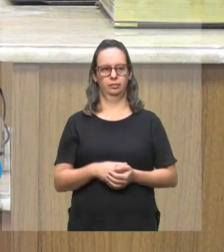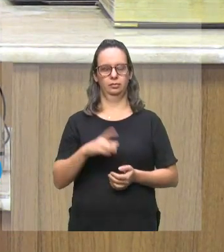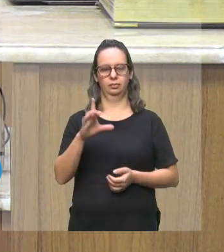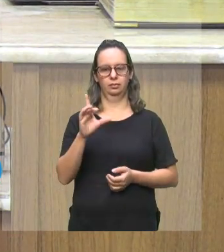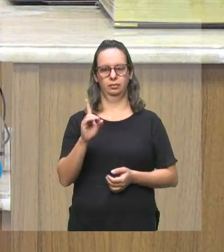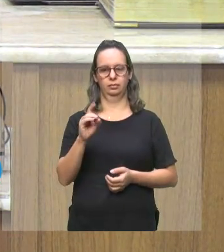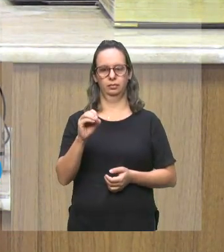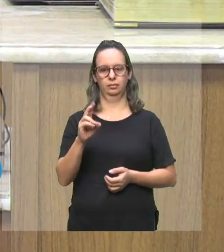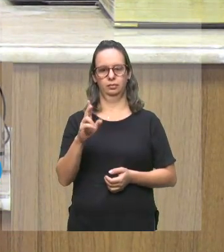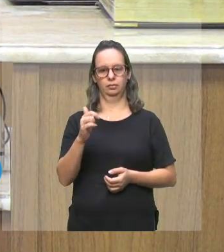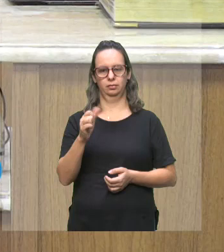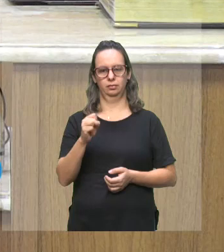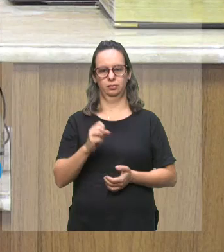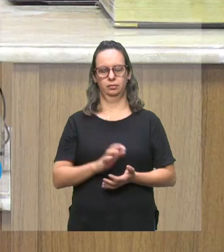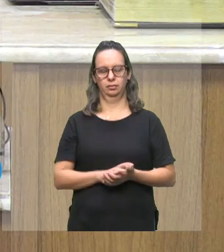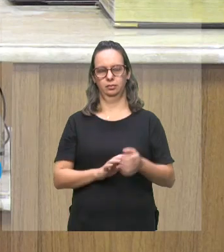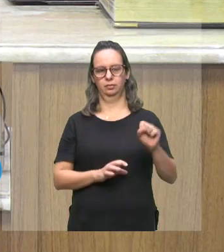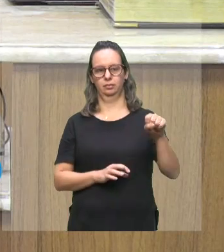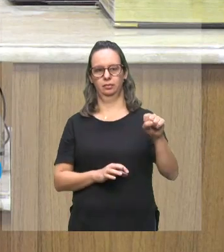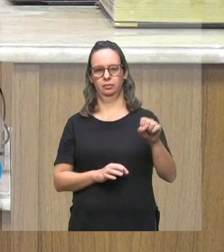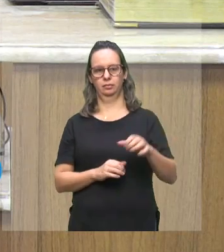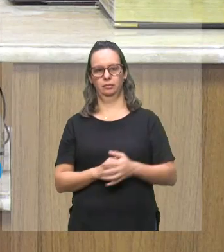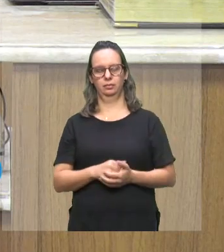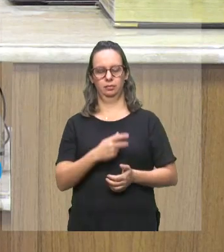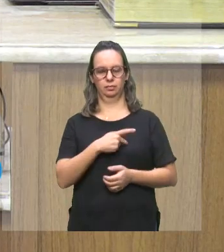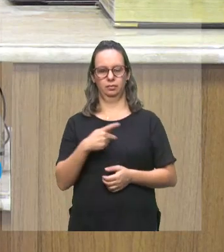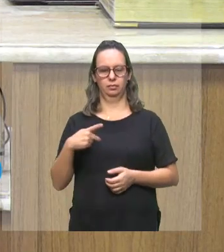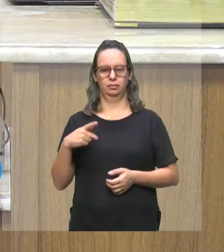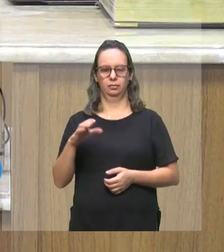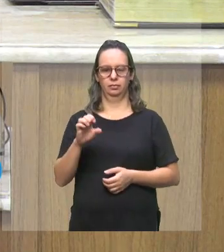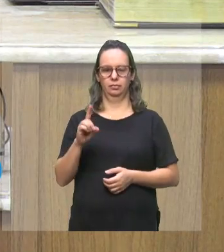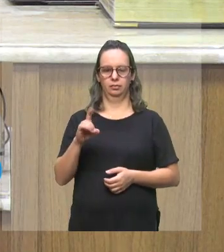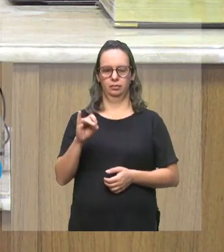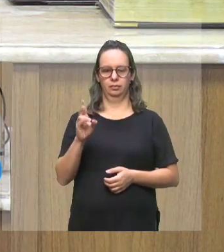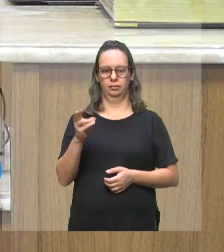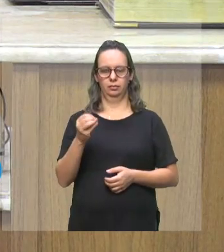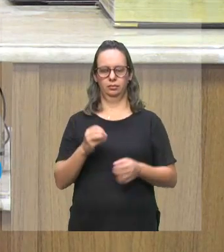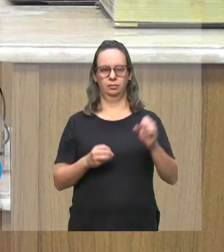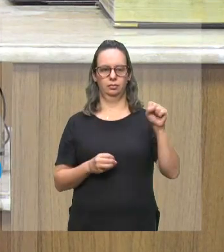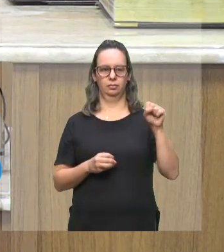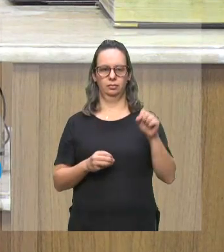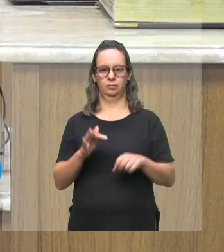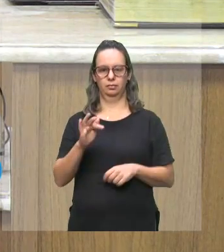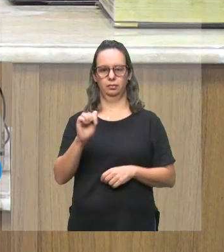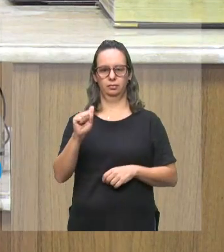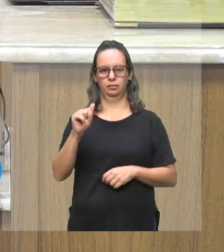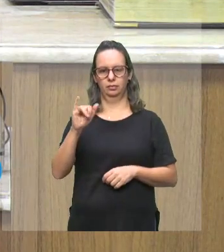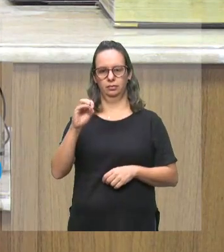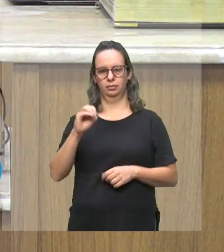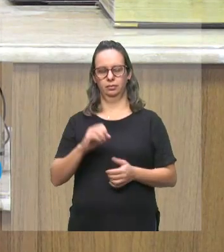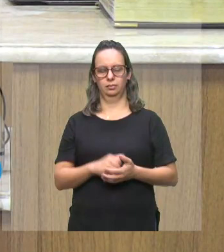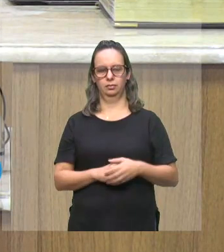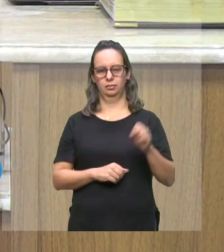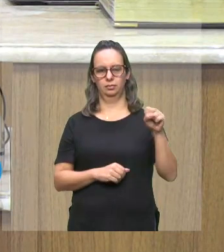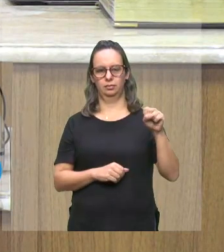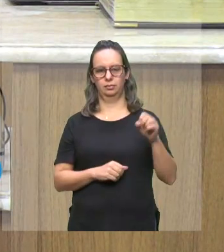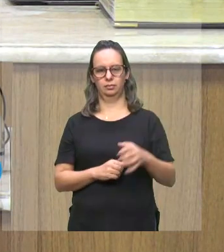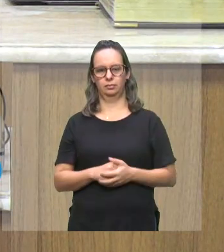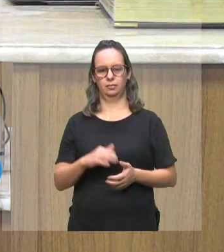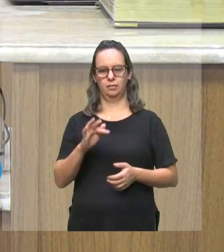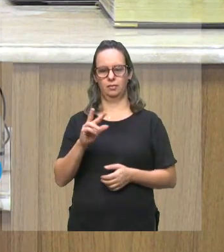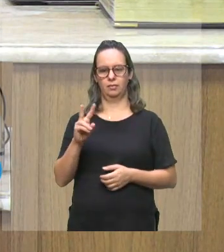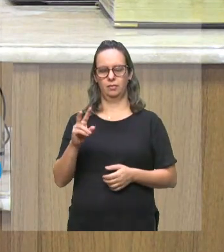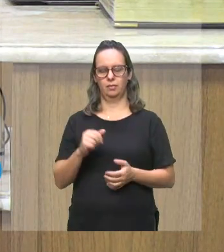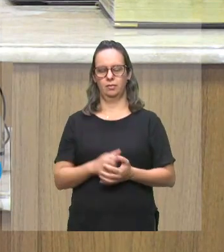Douglas Azevedo. Voto sim. Edson de Souza. Sim. Fábio Alex Nunes. Fábio em alerta verbal, vota sim. Fernando